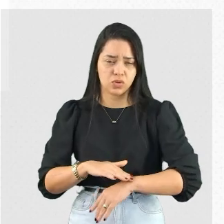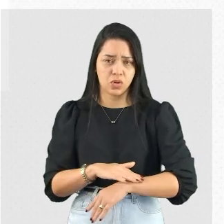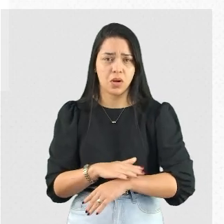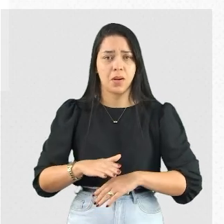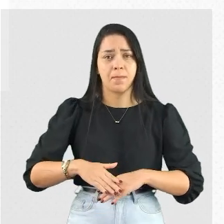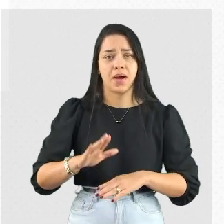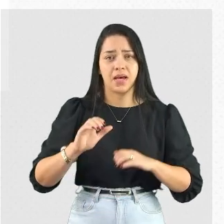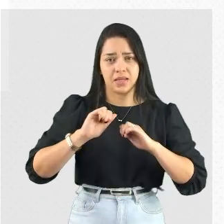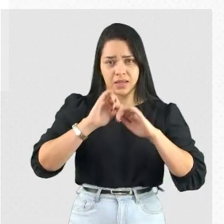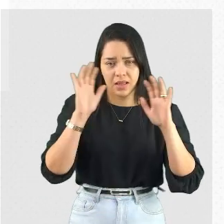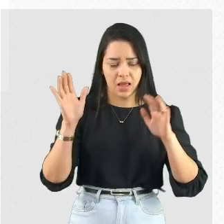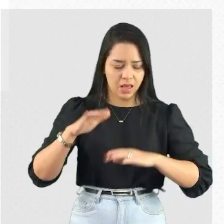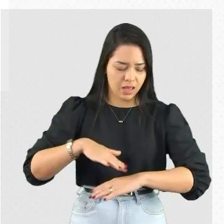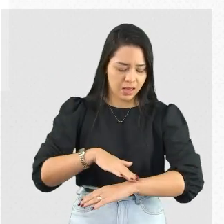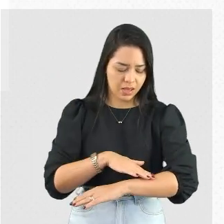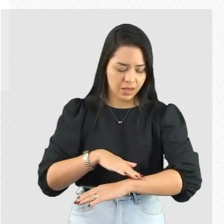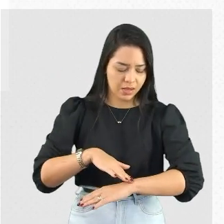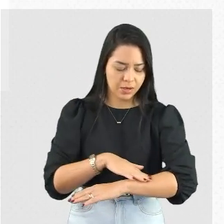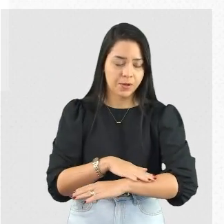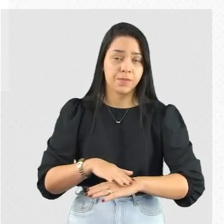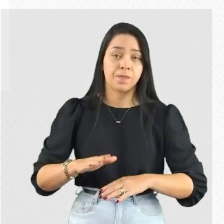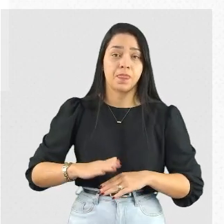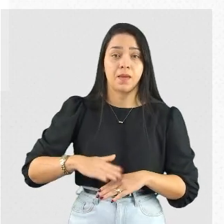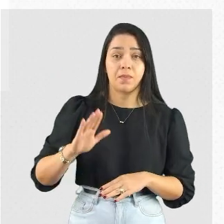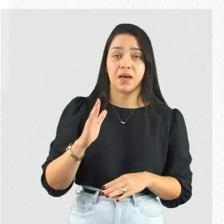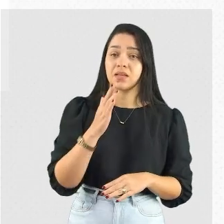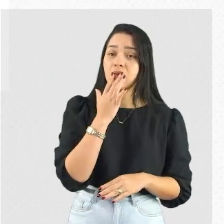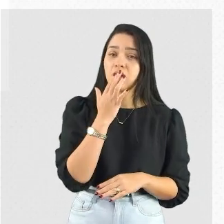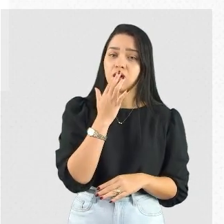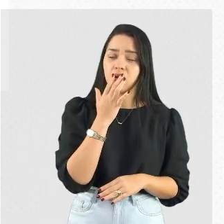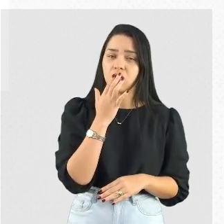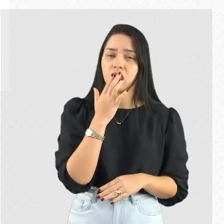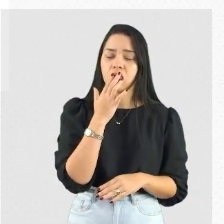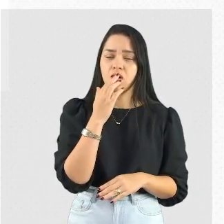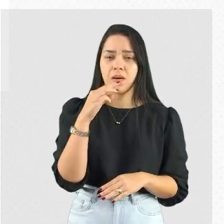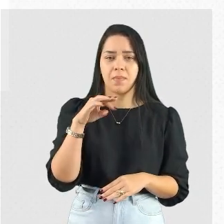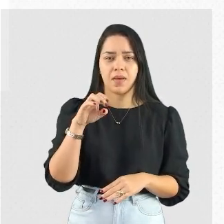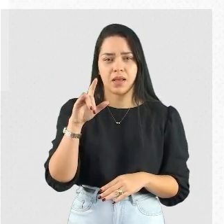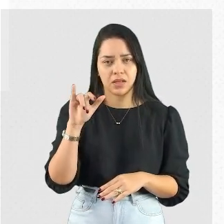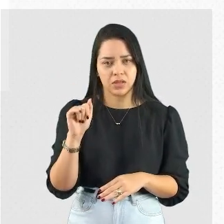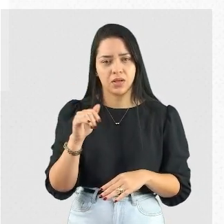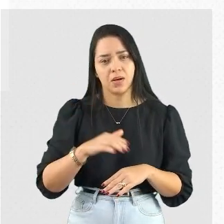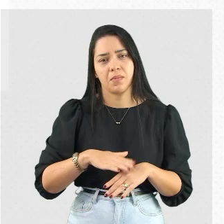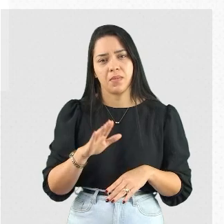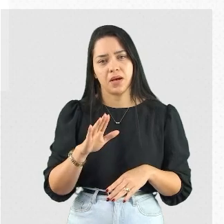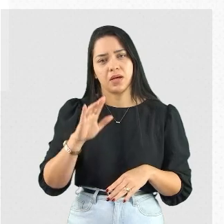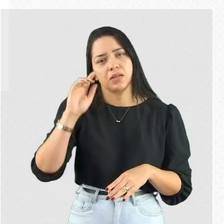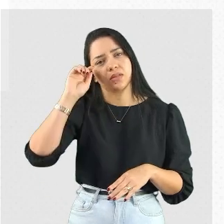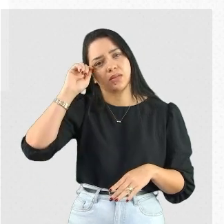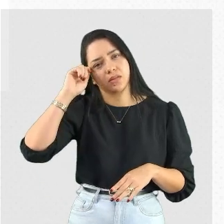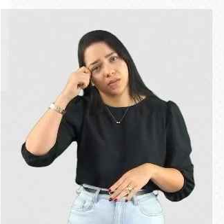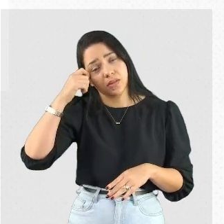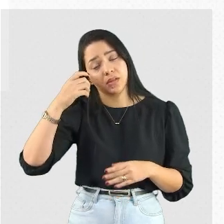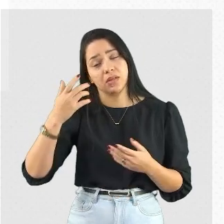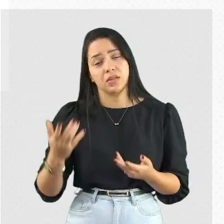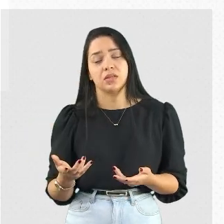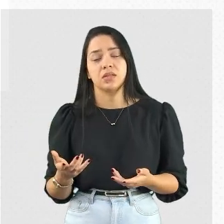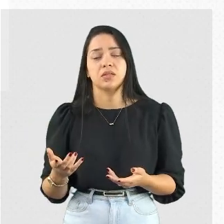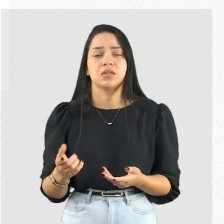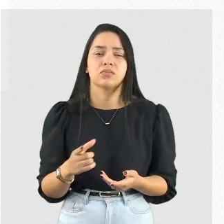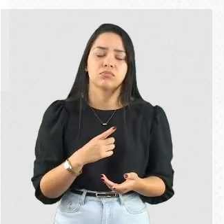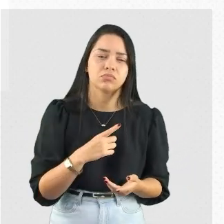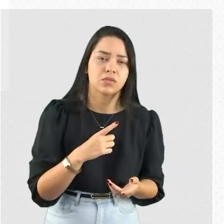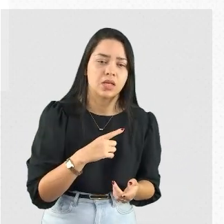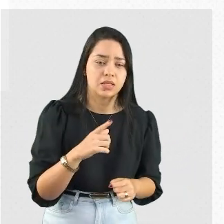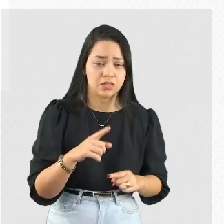mais clarinha, ela tem uma pele um pouquinho mais clarinha. Quanto mais melanina a pessoa tiver, ela tem a pele um pouquinho mais escura, né? Então, a gente tem